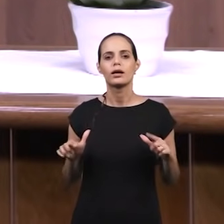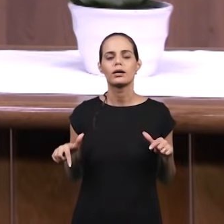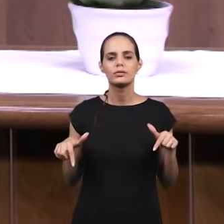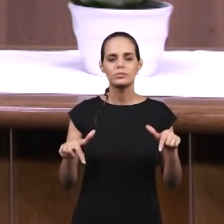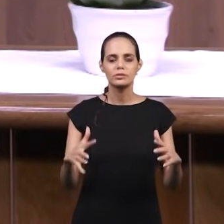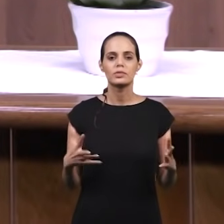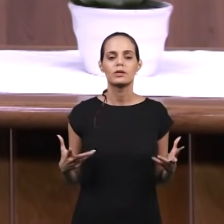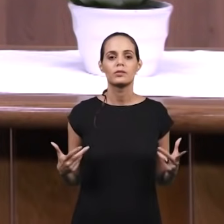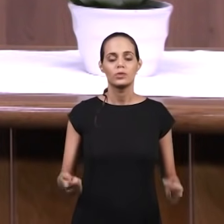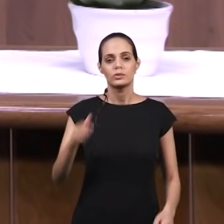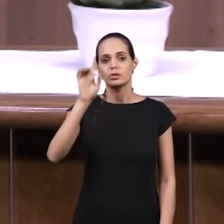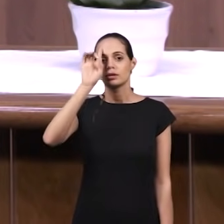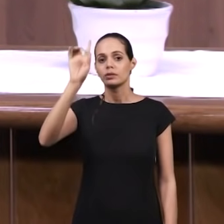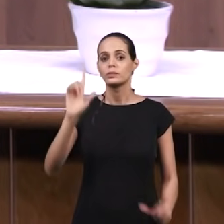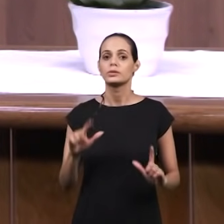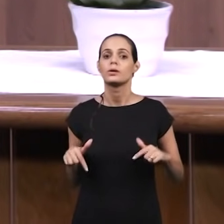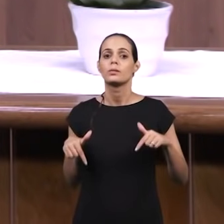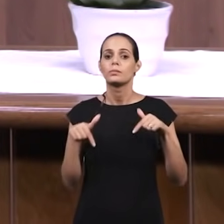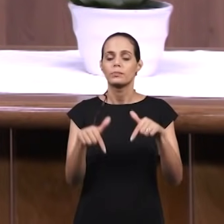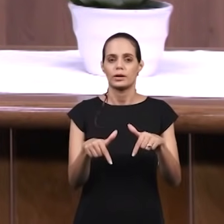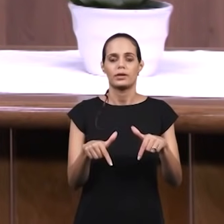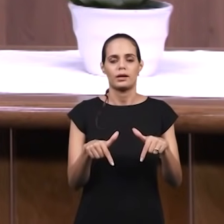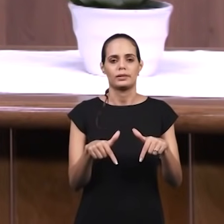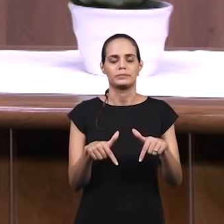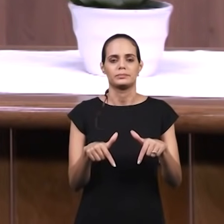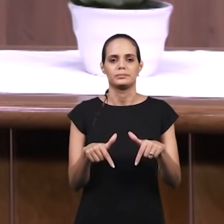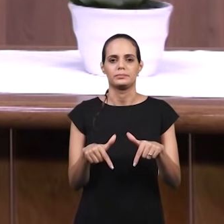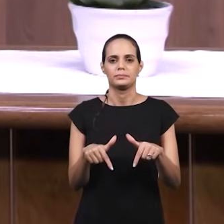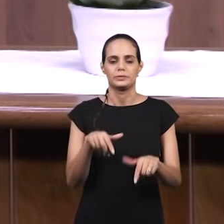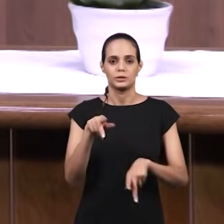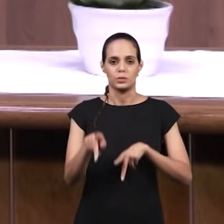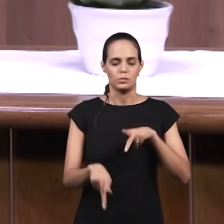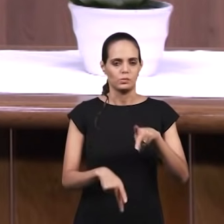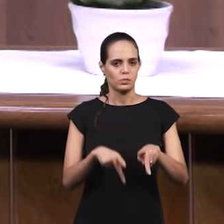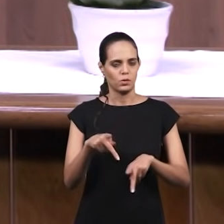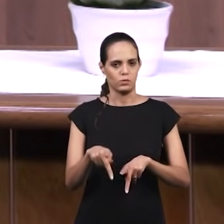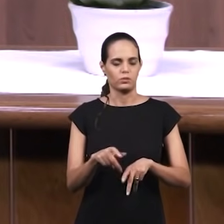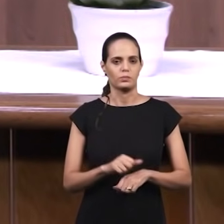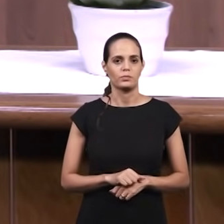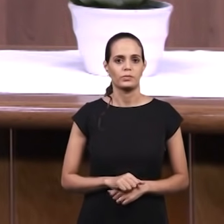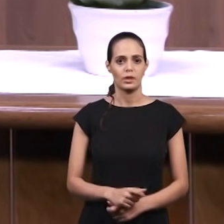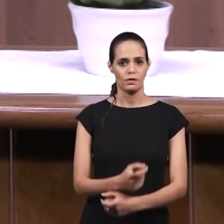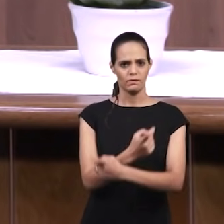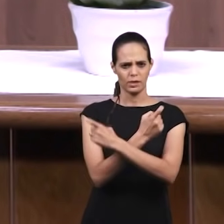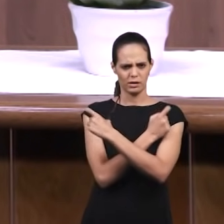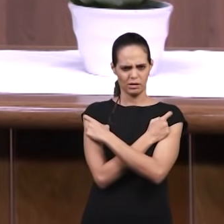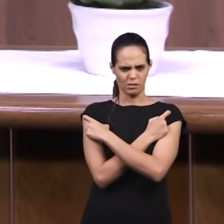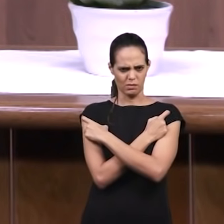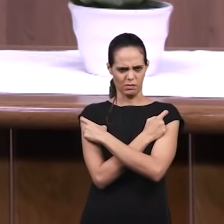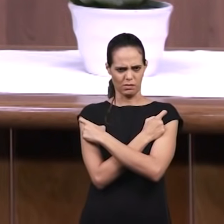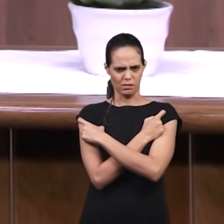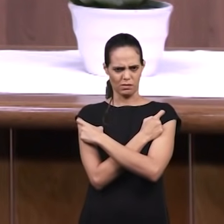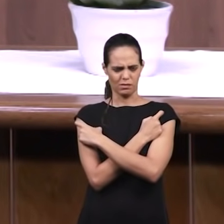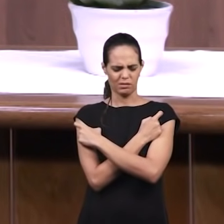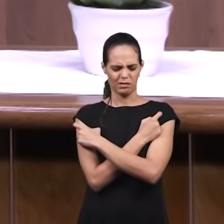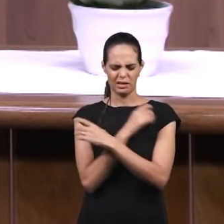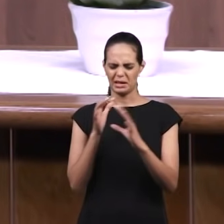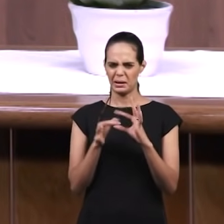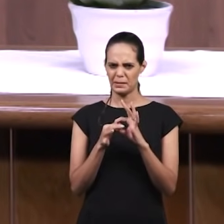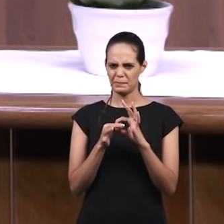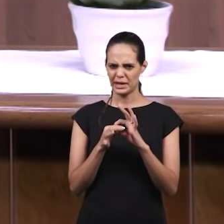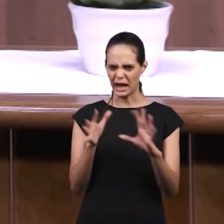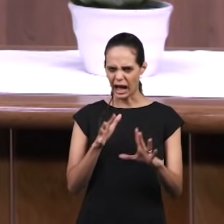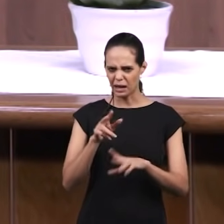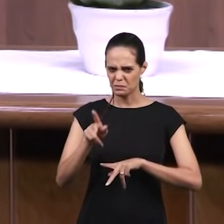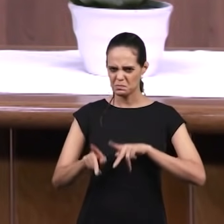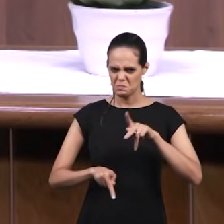Deus faria ao seu povo. Que quando o Faraó ouve aquela palavra, deixa ir meu povo, é uma advertência